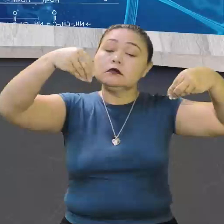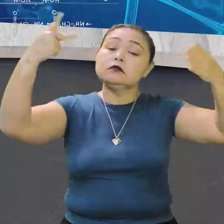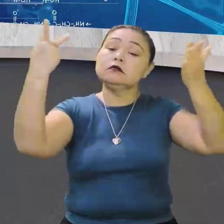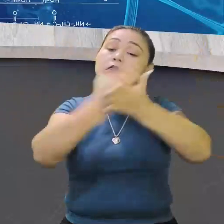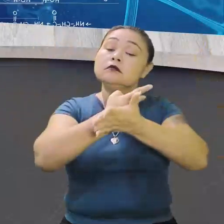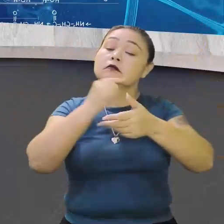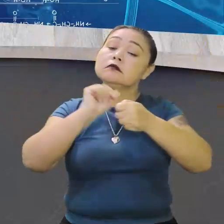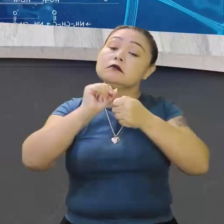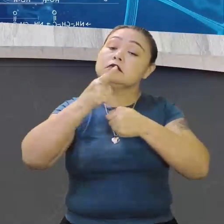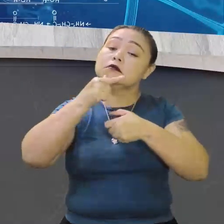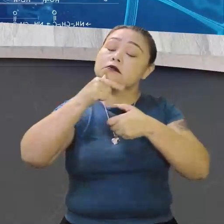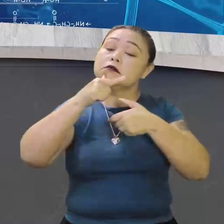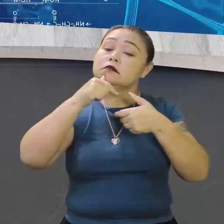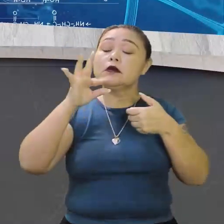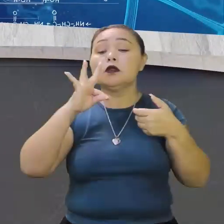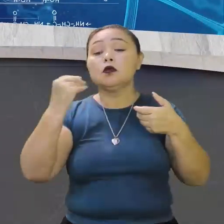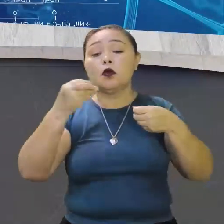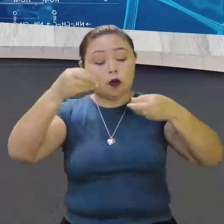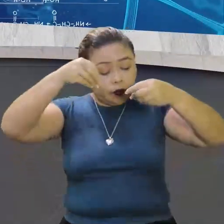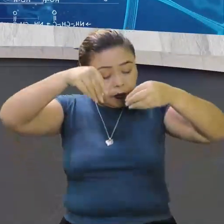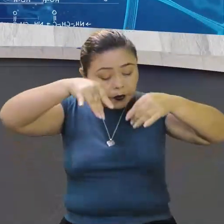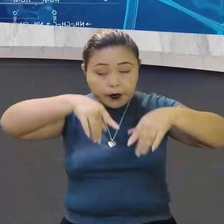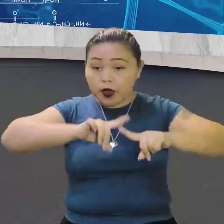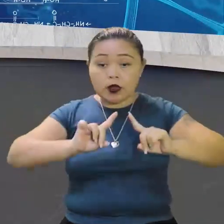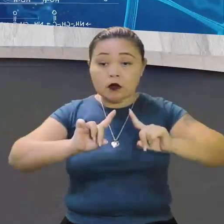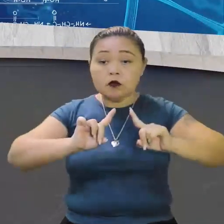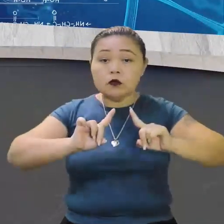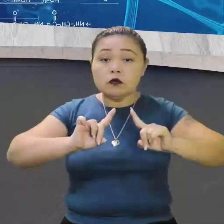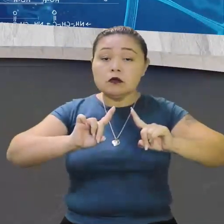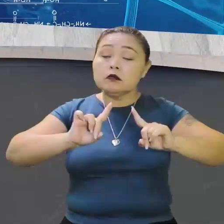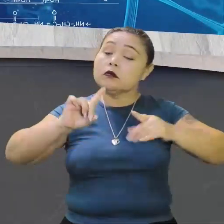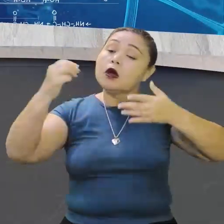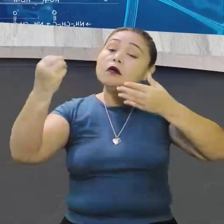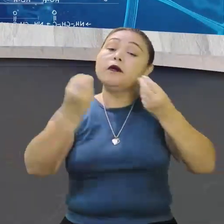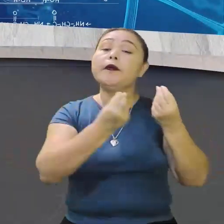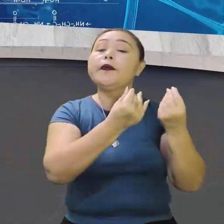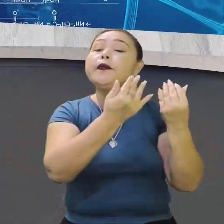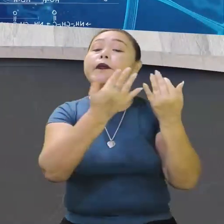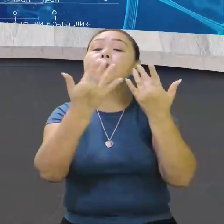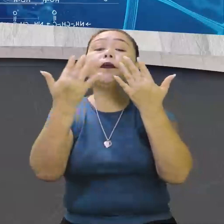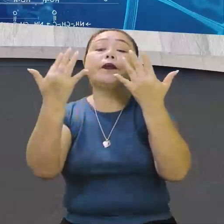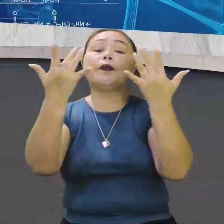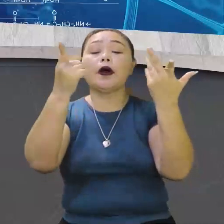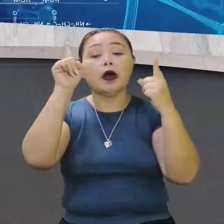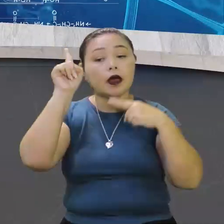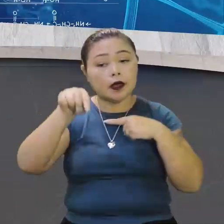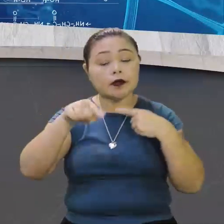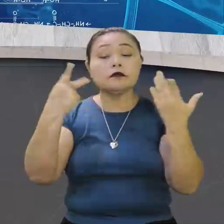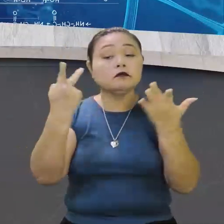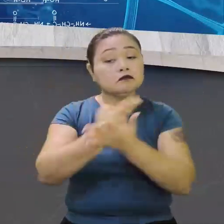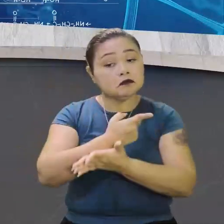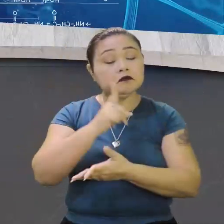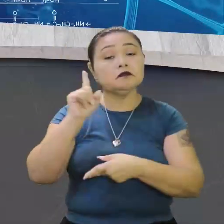acontece com a água? Nem toda a água escoa, mas evapora. Foi isso que